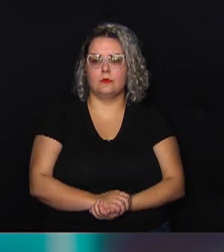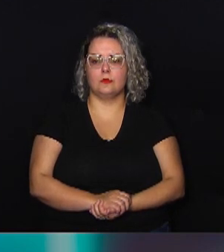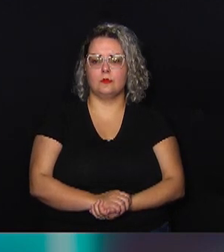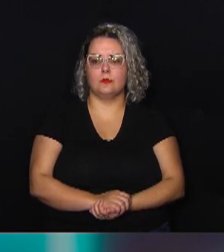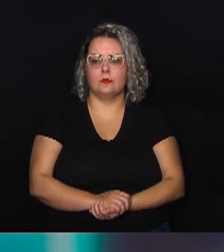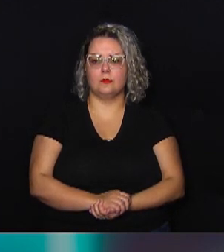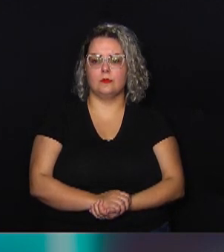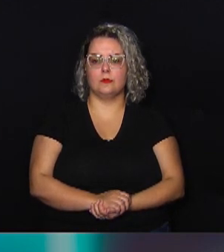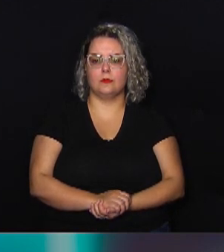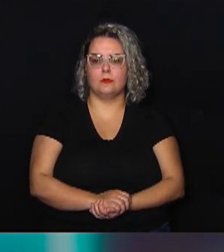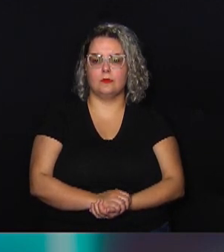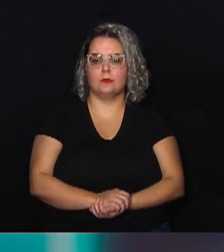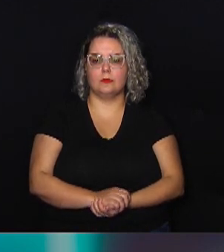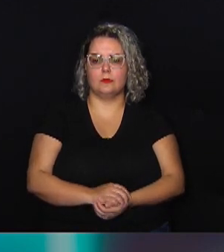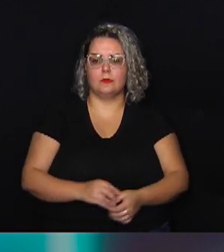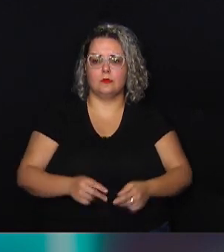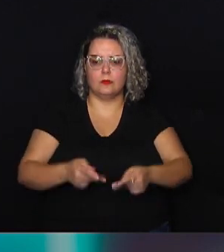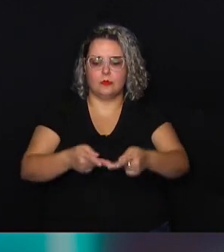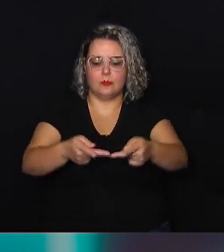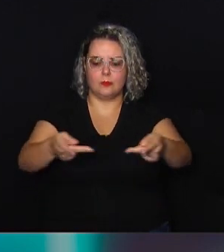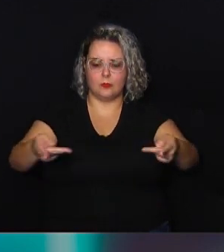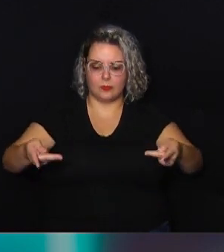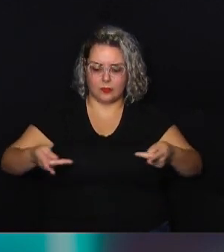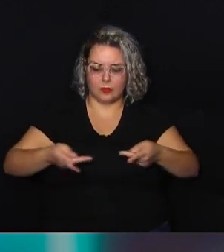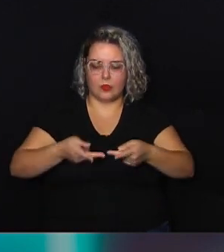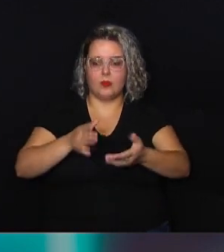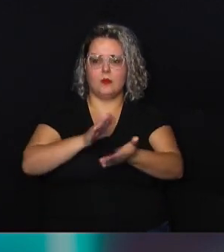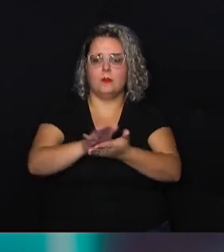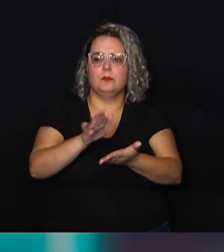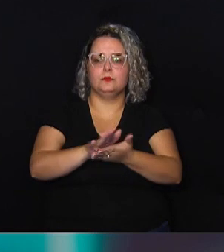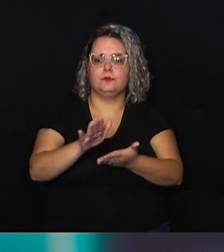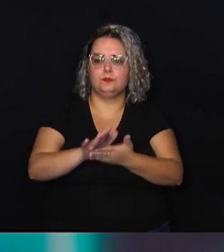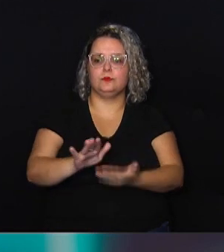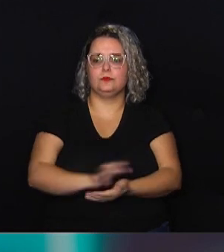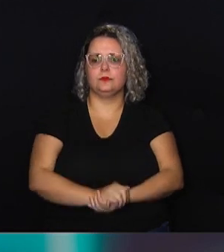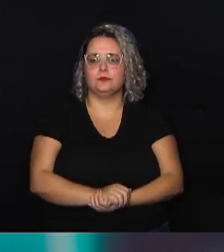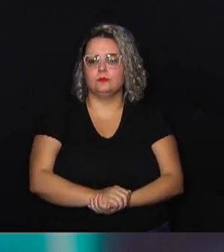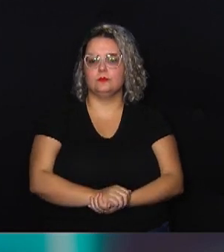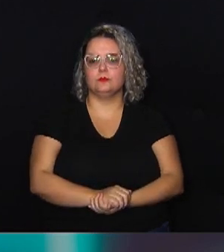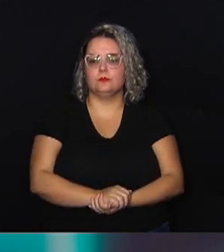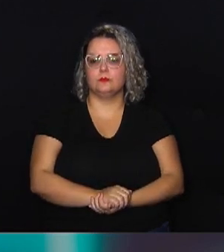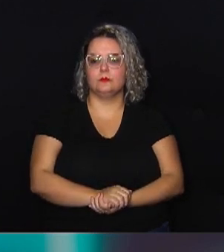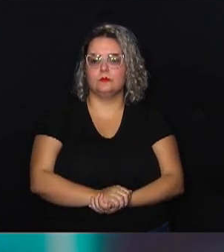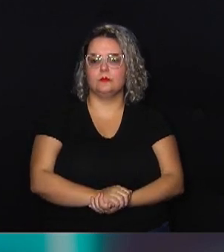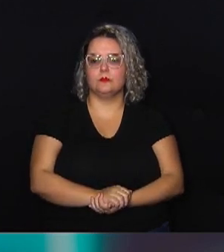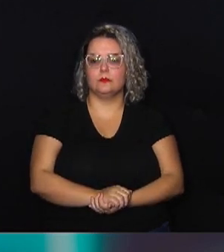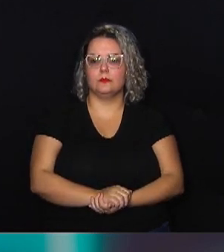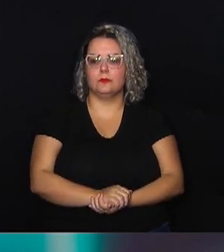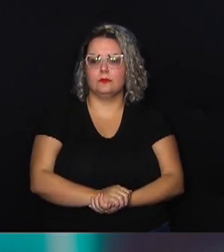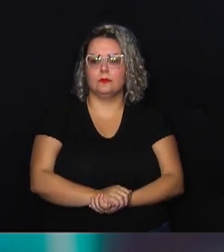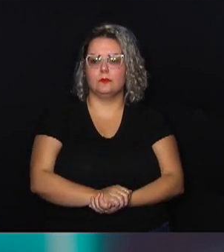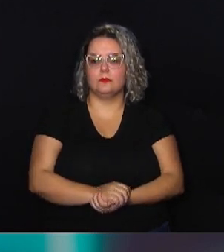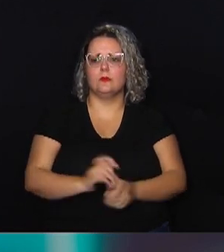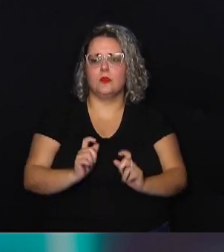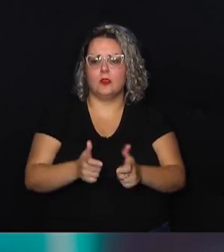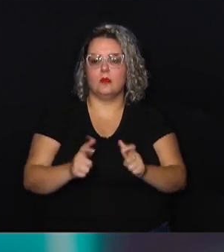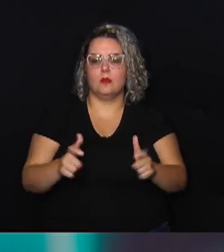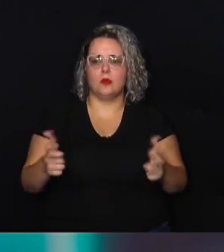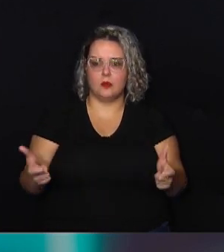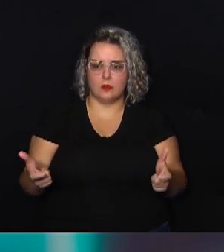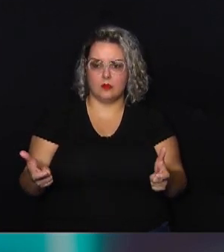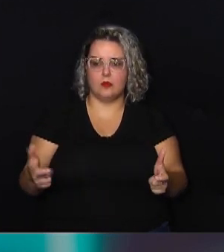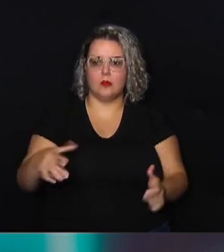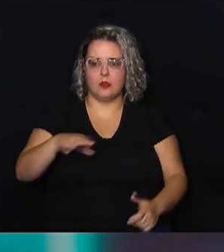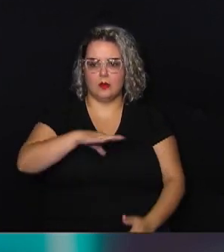O gráfico que demonstra a pizza de gastos é evidente, vem aumentando a parte do